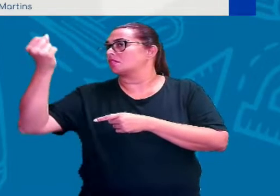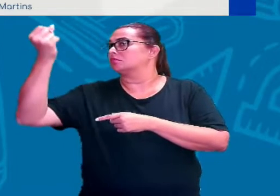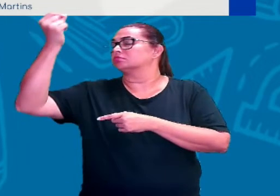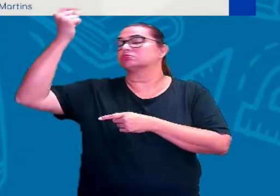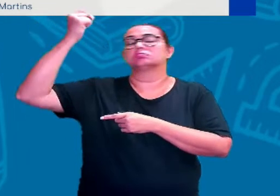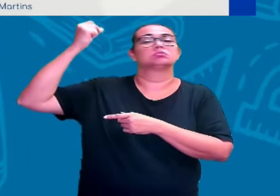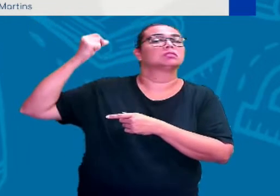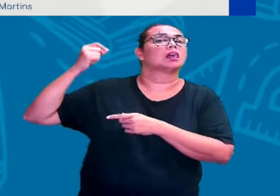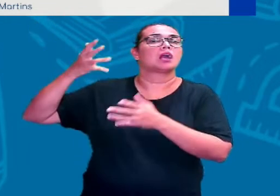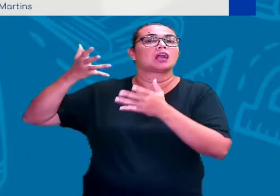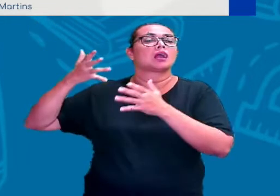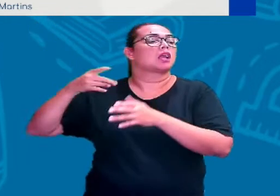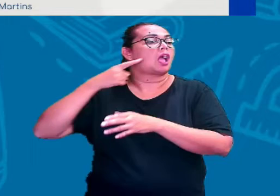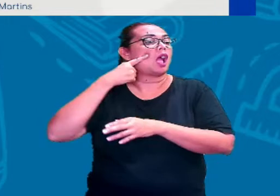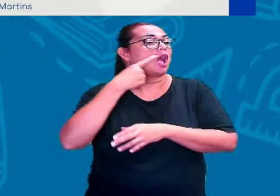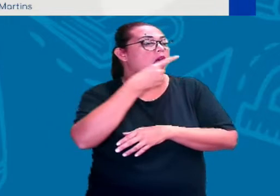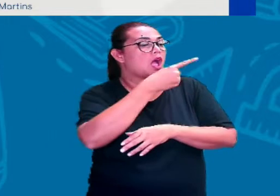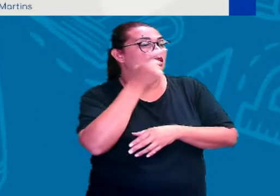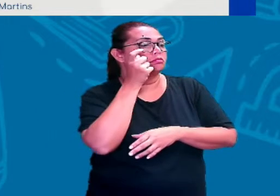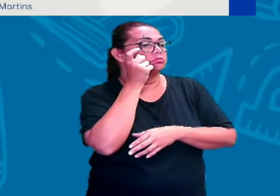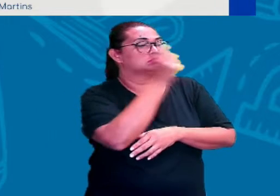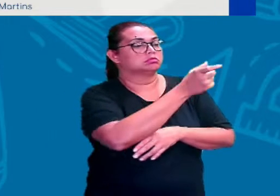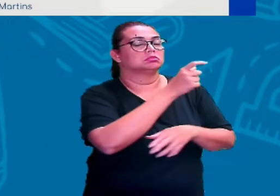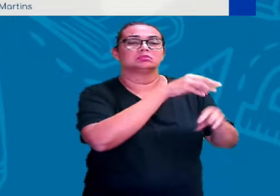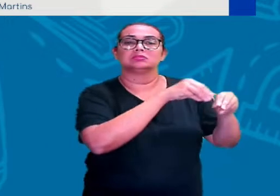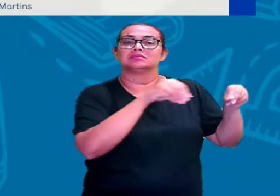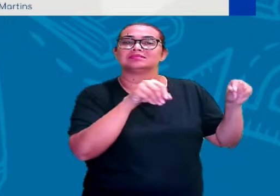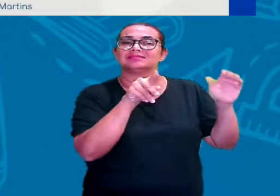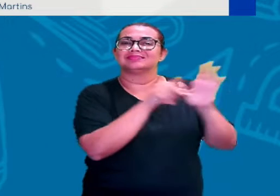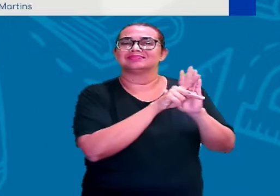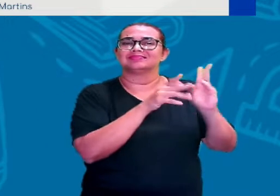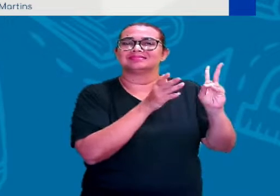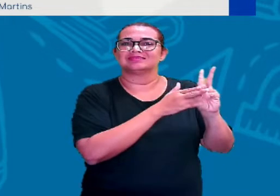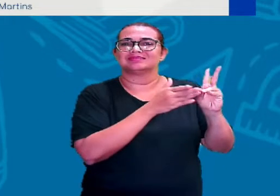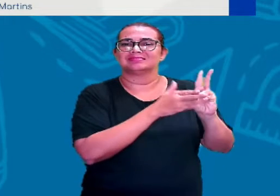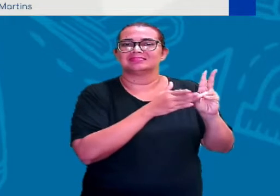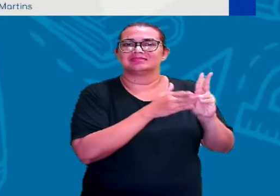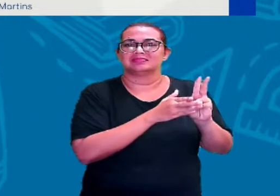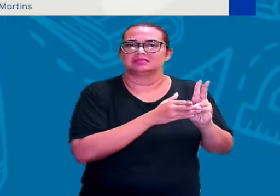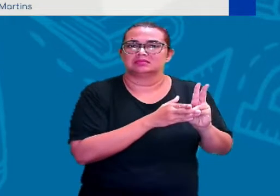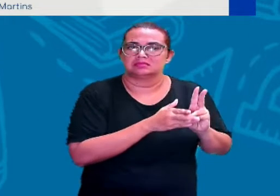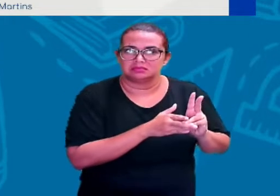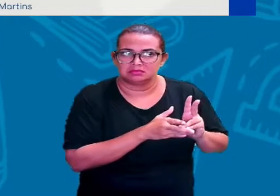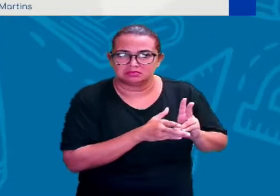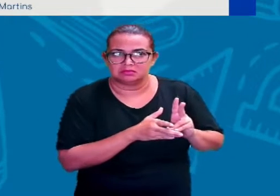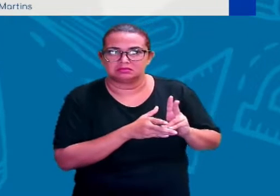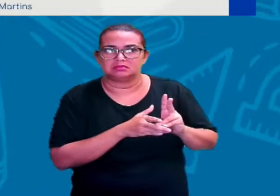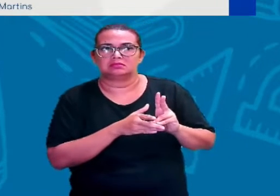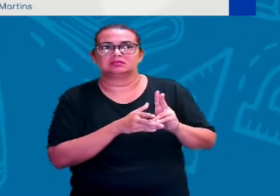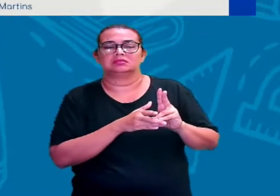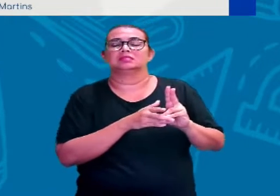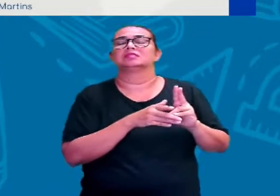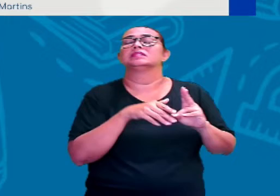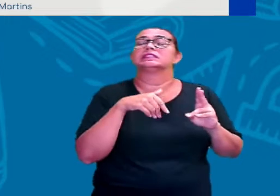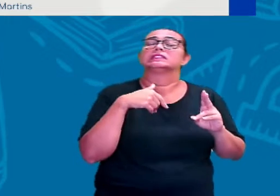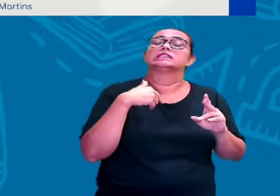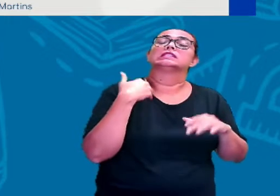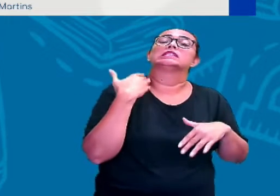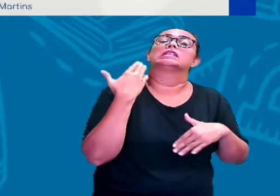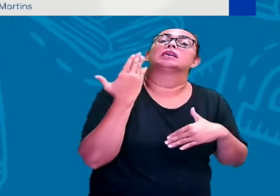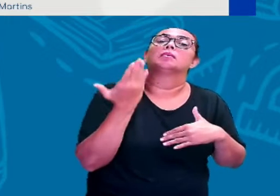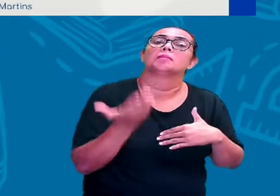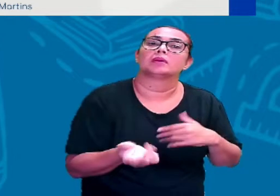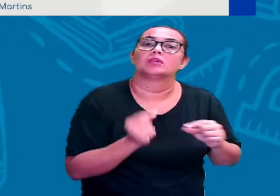quer invadir essas terras indígenas, tá? E isso vai comprometer o quê? A preservação